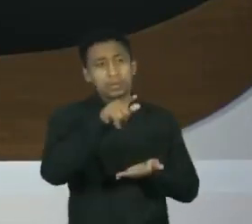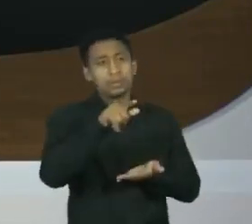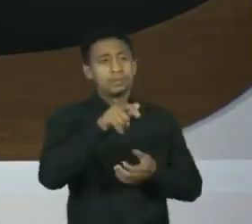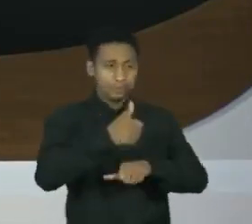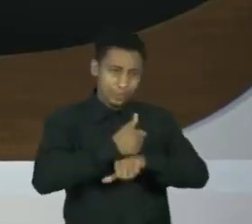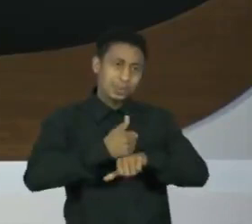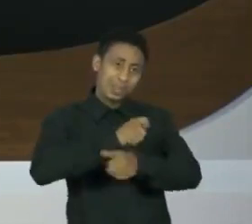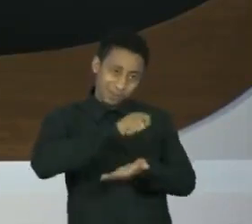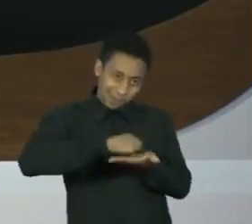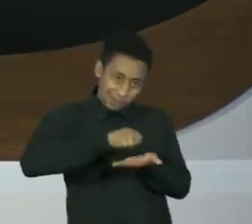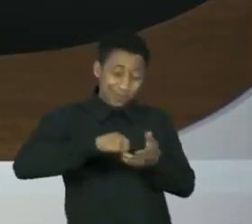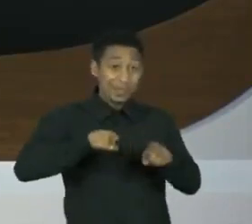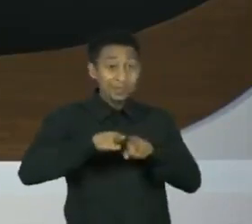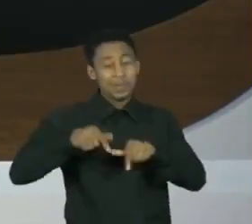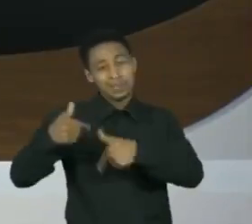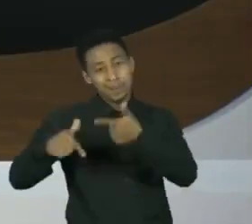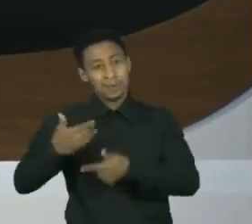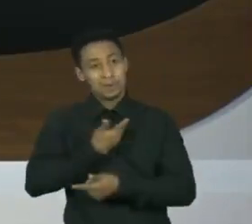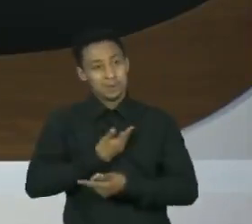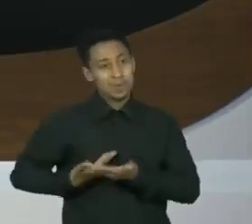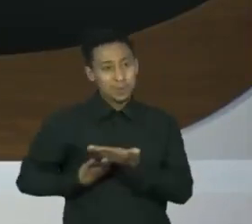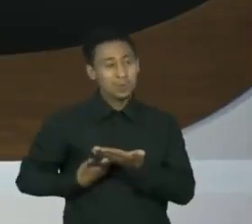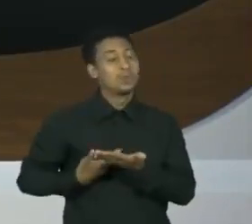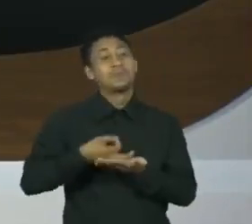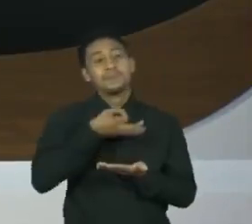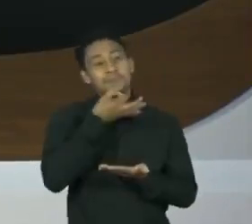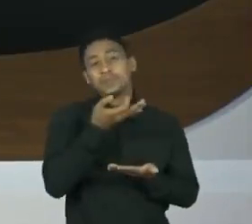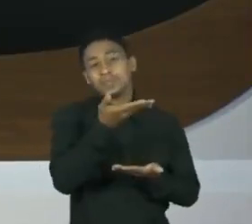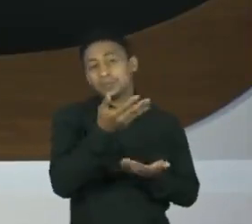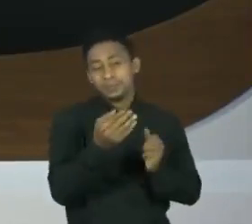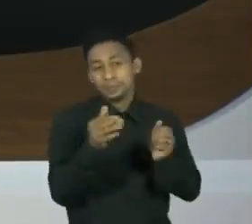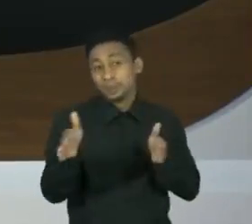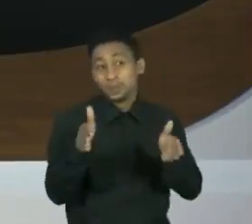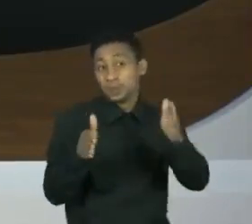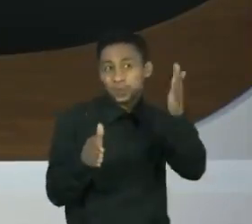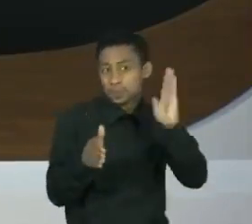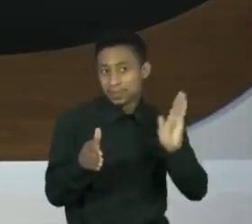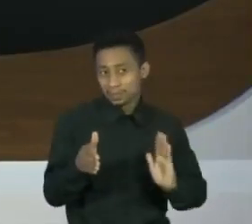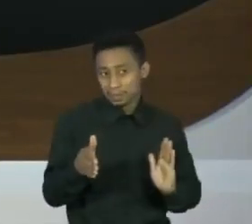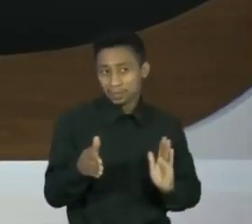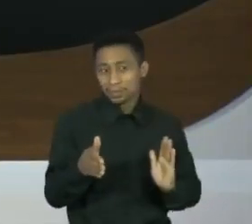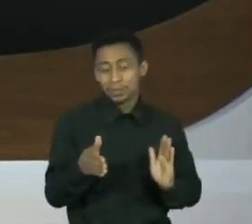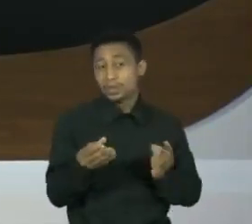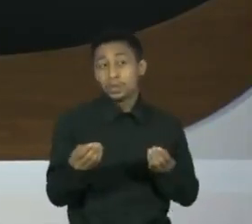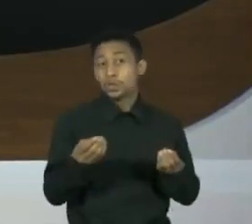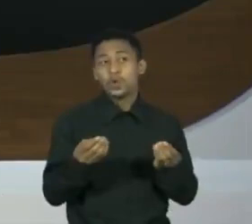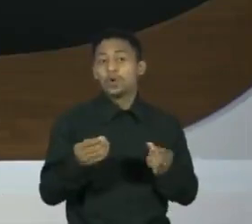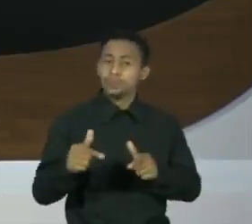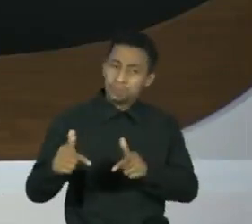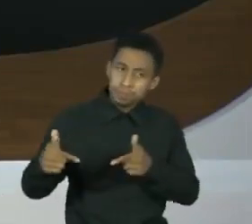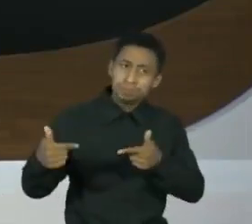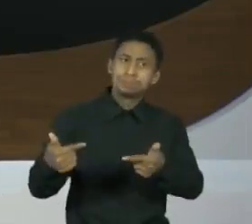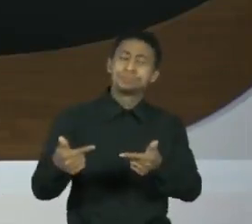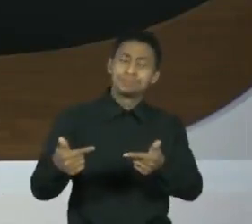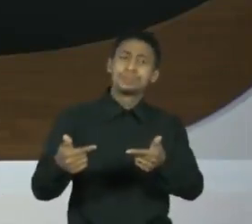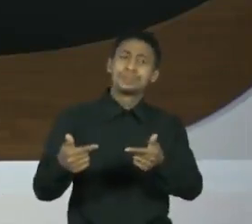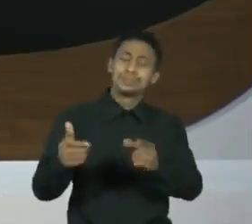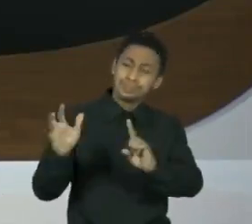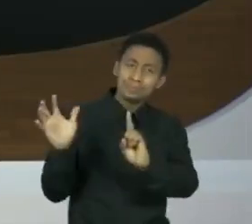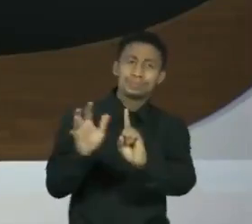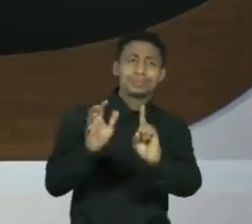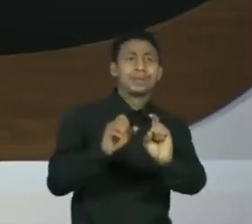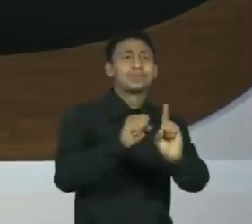e como Servidor Público ver se esse momento do Brasil e como fazer para que a sociedade